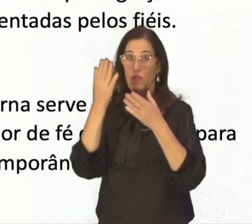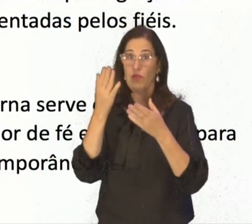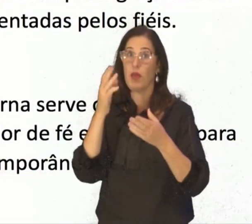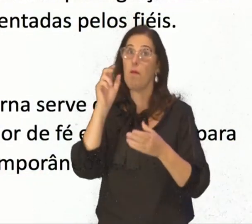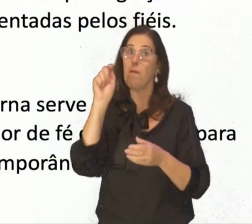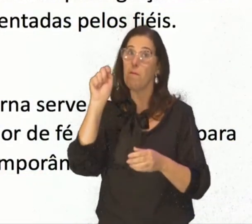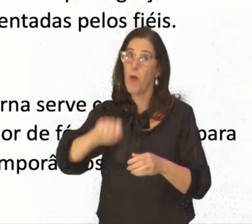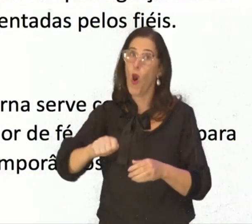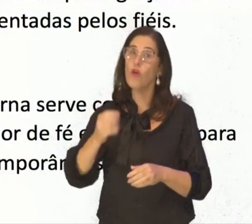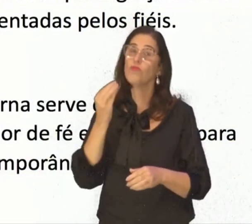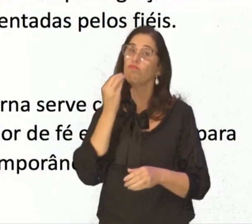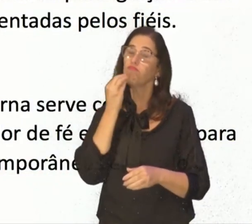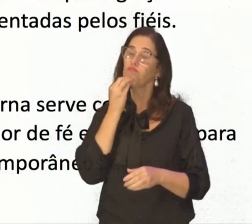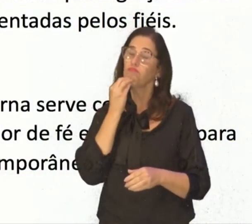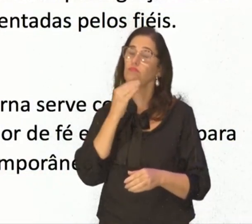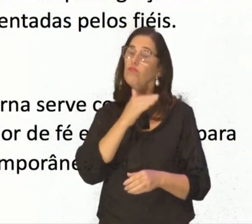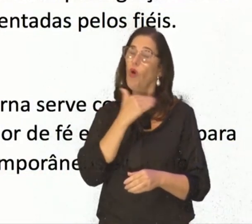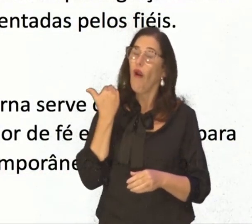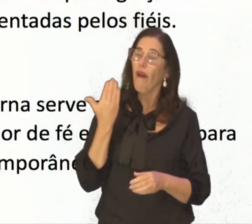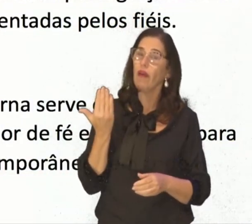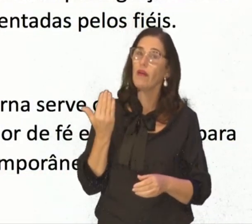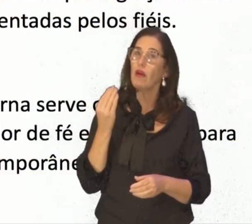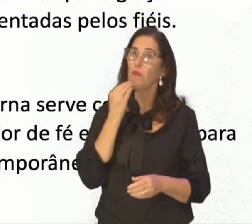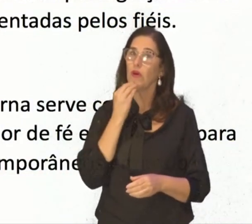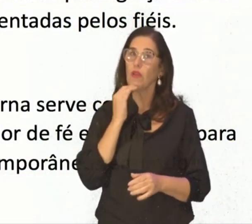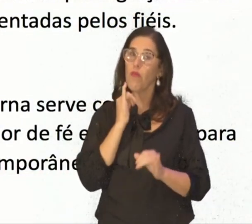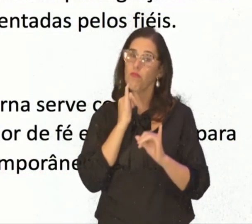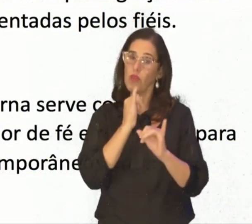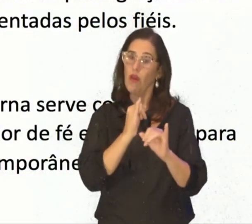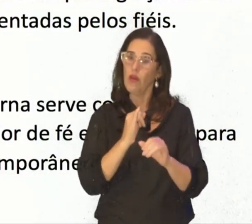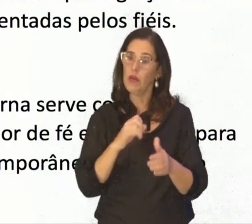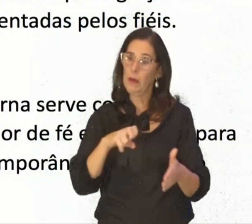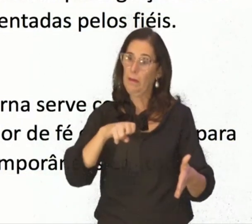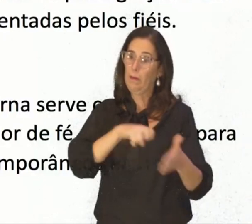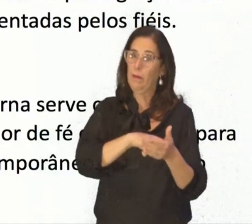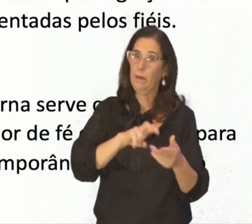morto. Você pode ser denunciado.